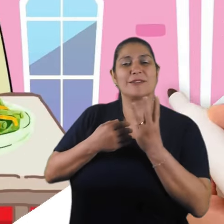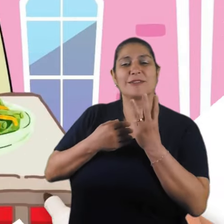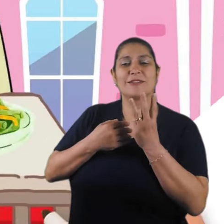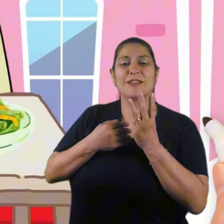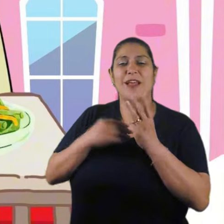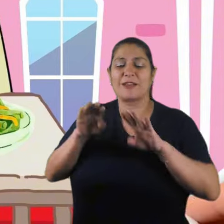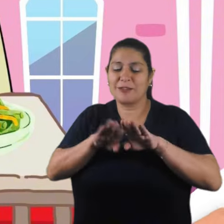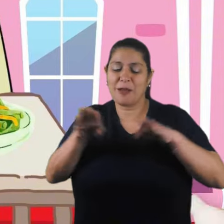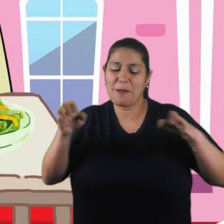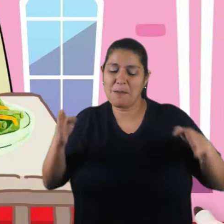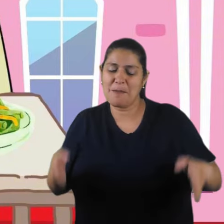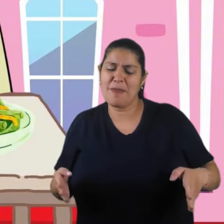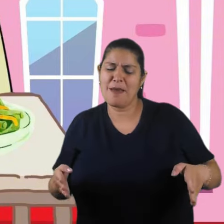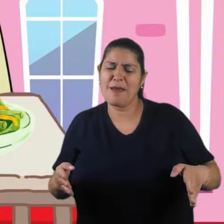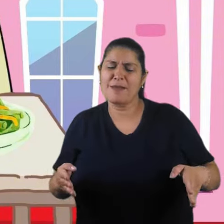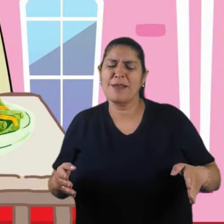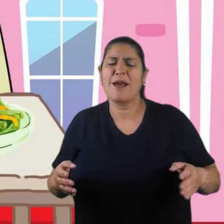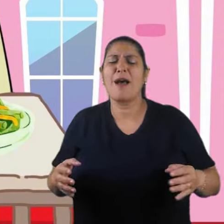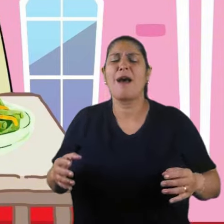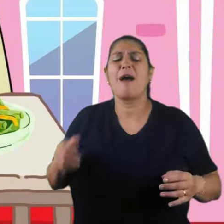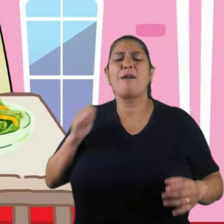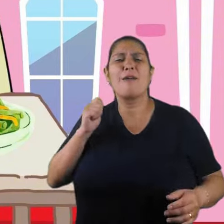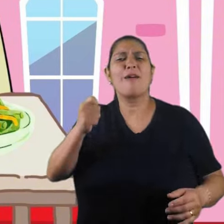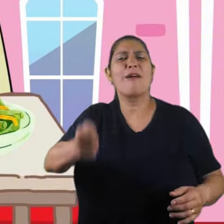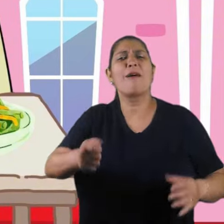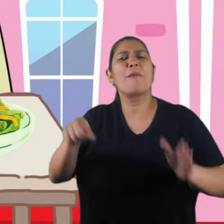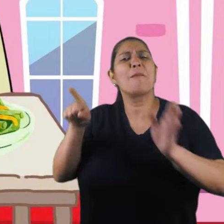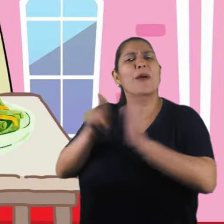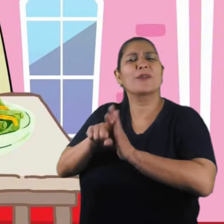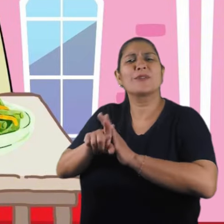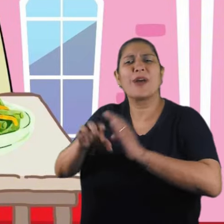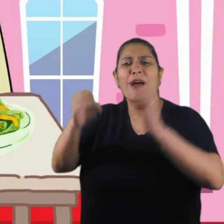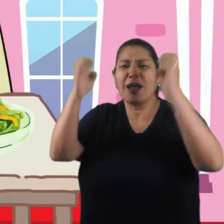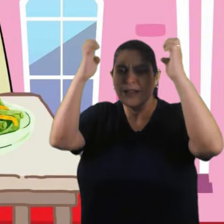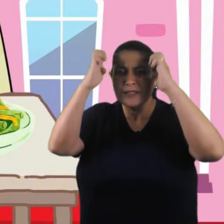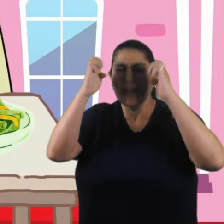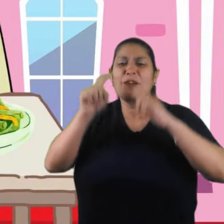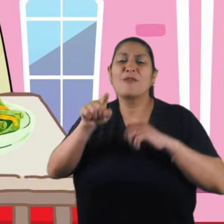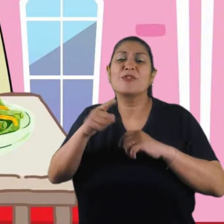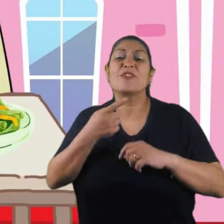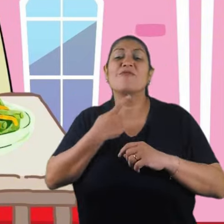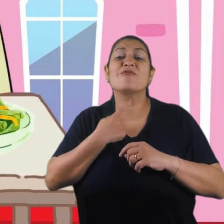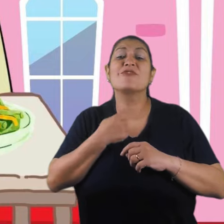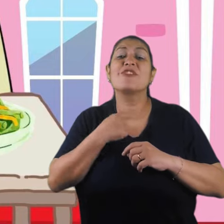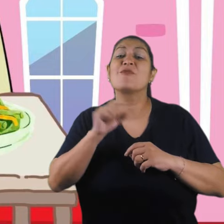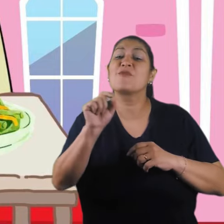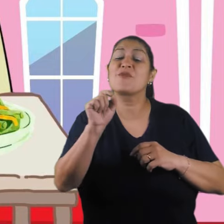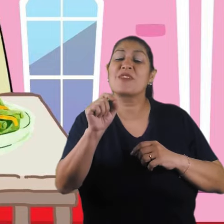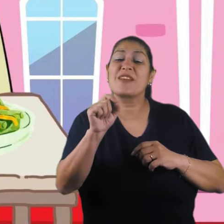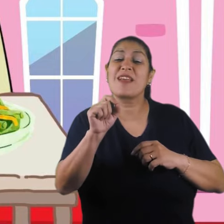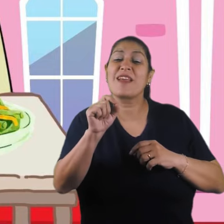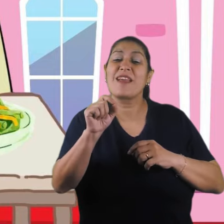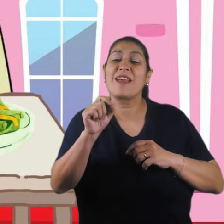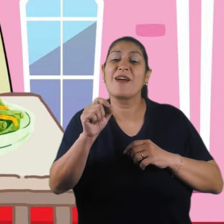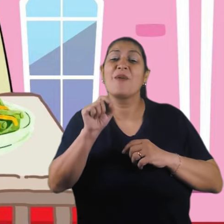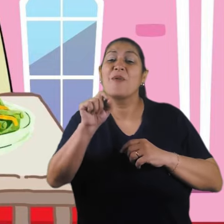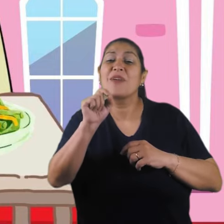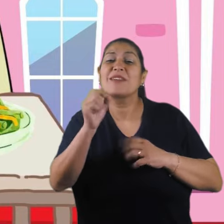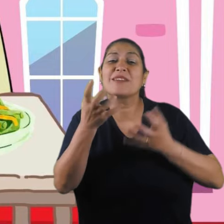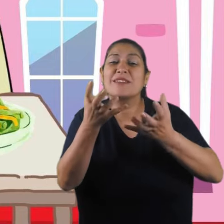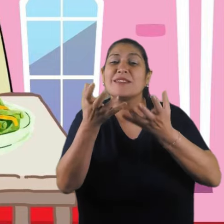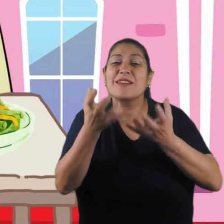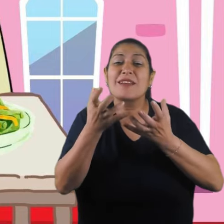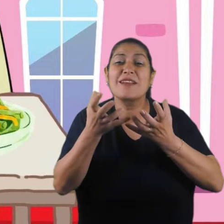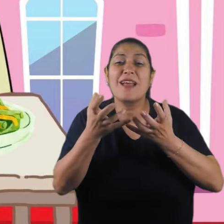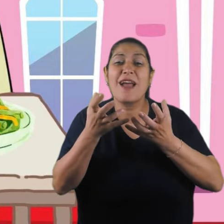participar. Quando já estavam à mesa, o rei perguntou a Ester novamente: qual é o seu desejo?